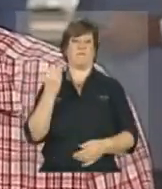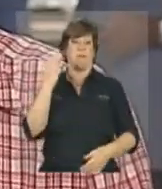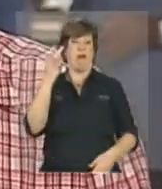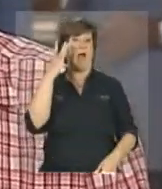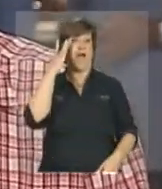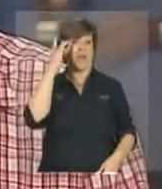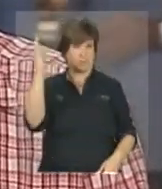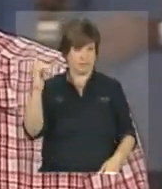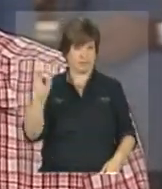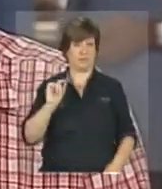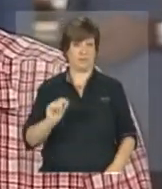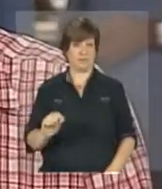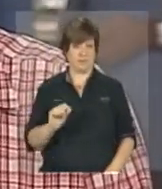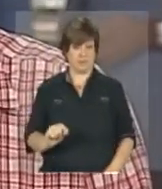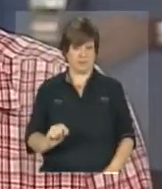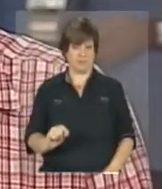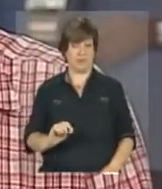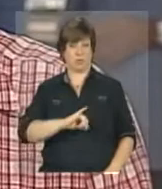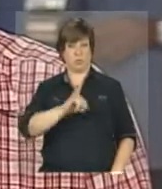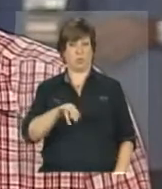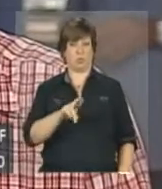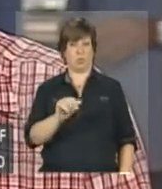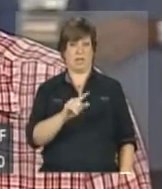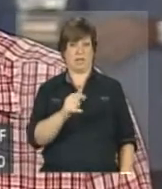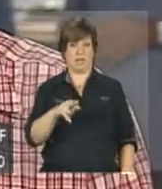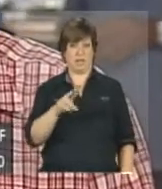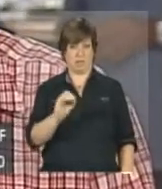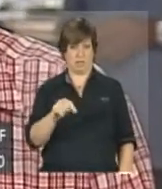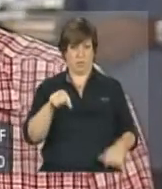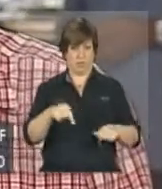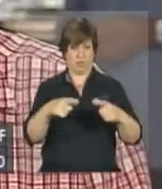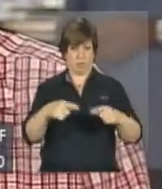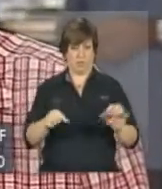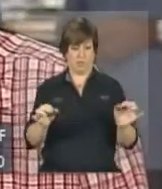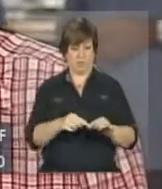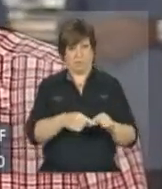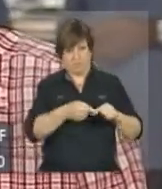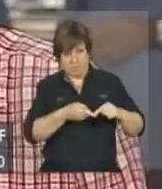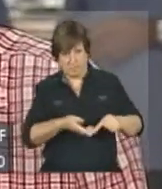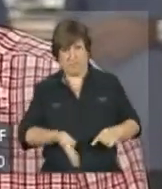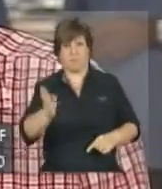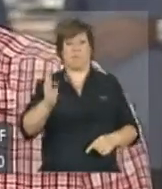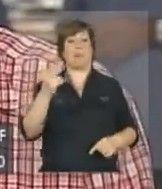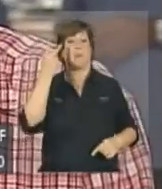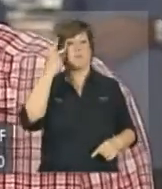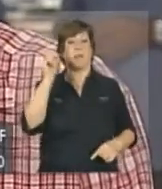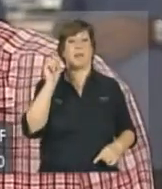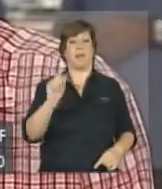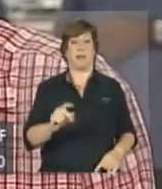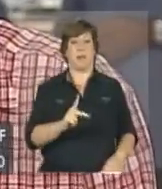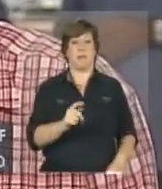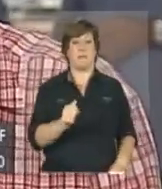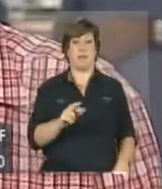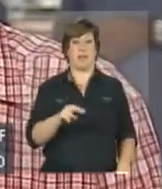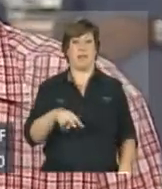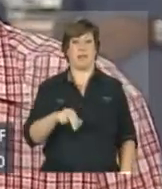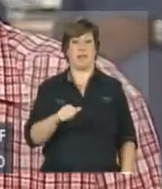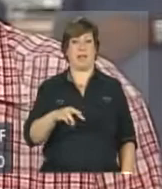amanhã, saindo de Juazeiro do Norte e descendo já para